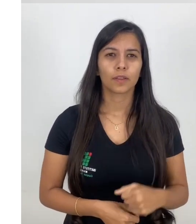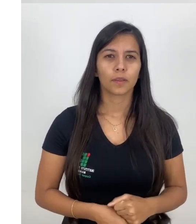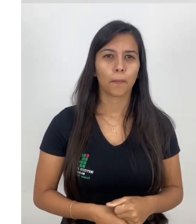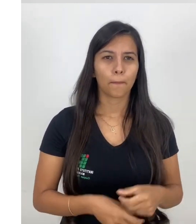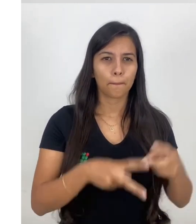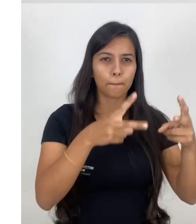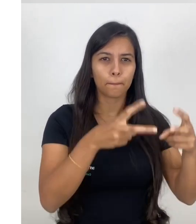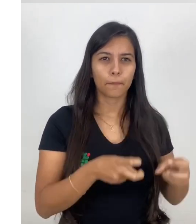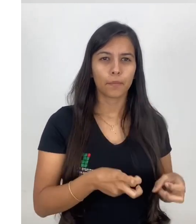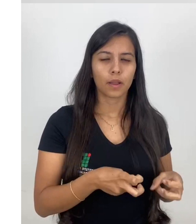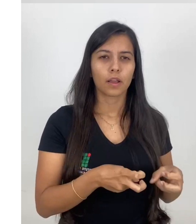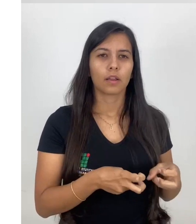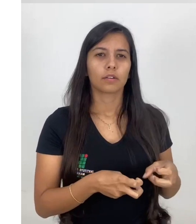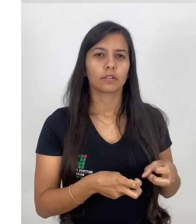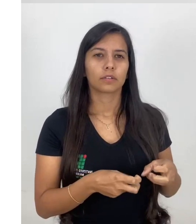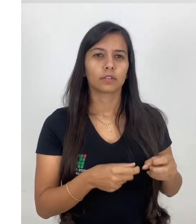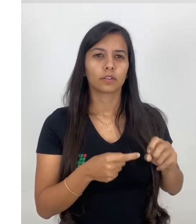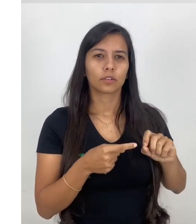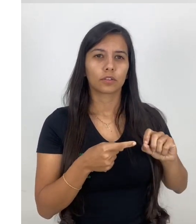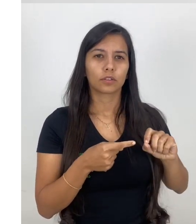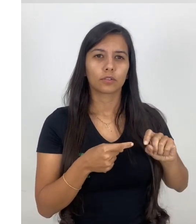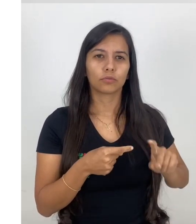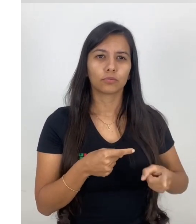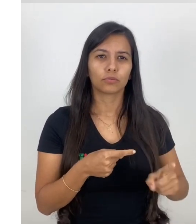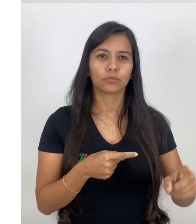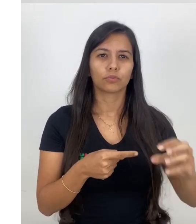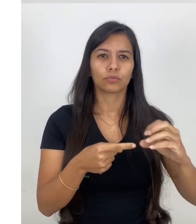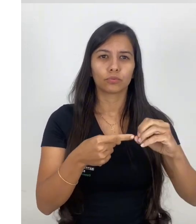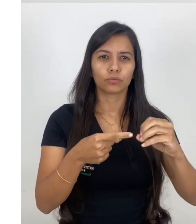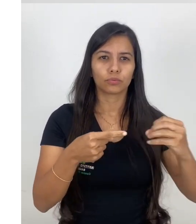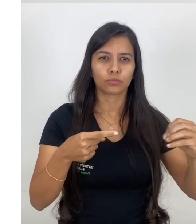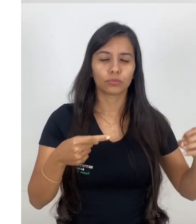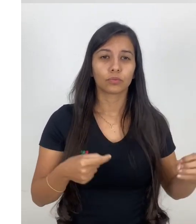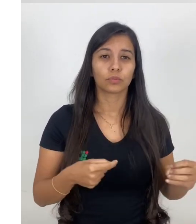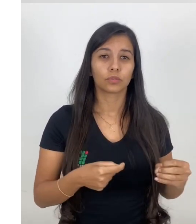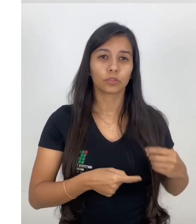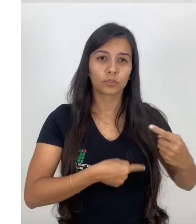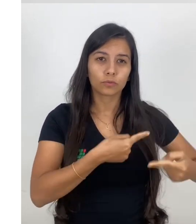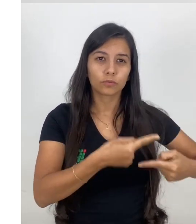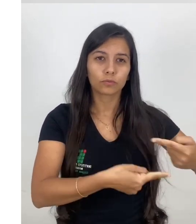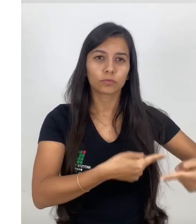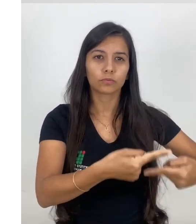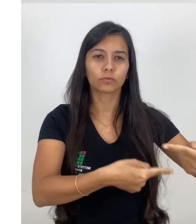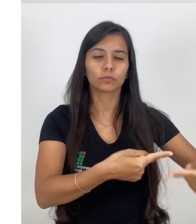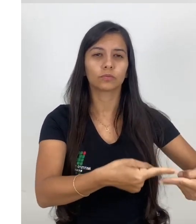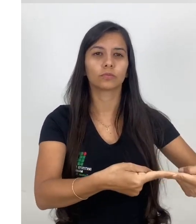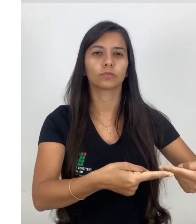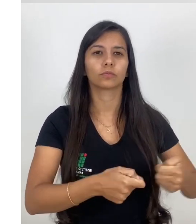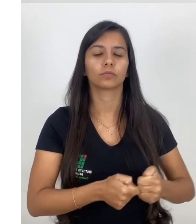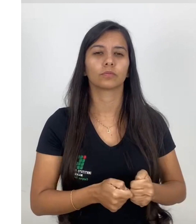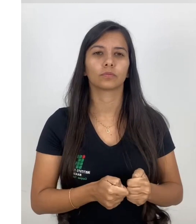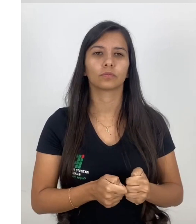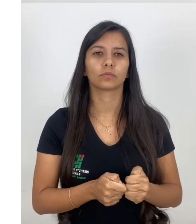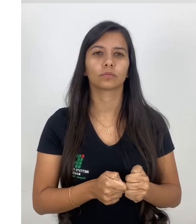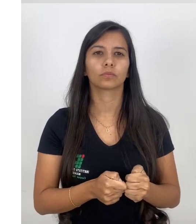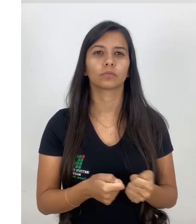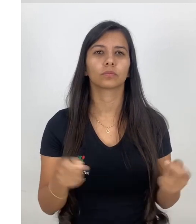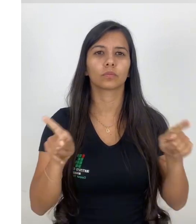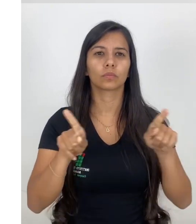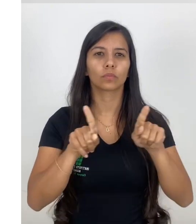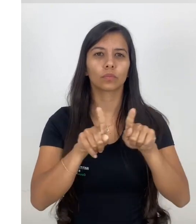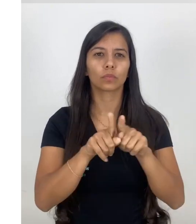o indivíduo ele vem a reproduzir, os seres gerados, né, pela